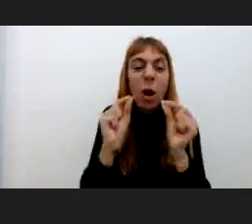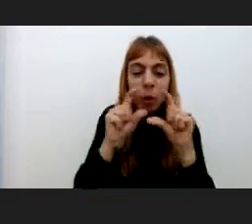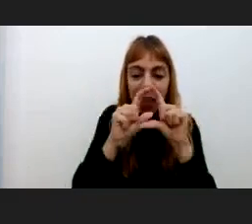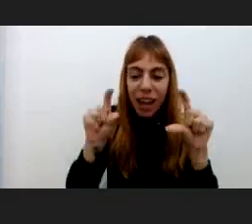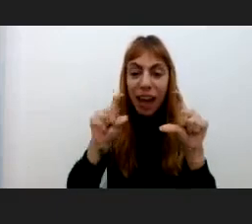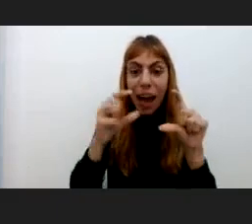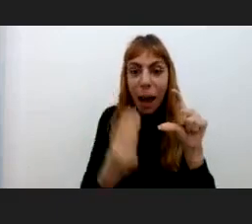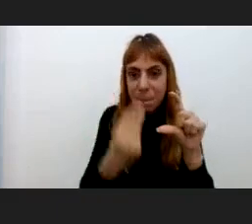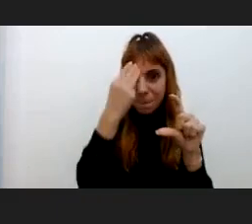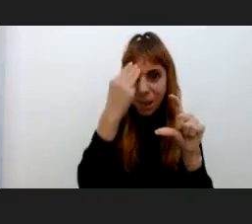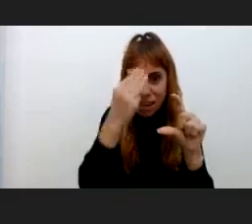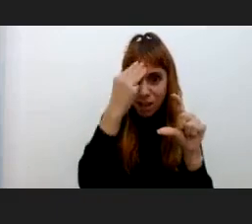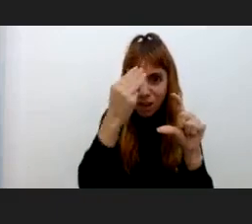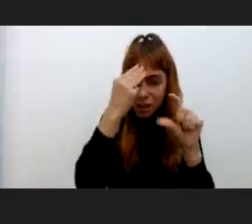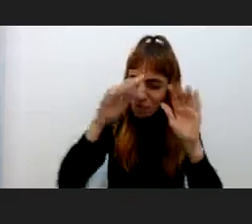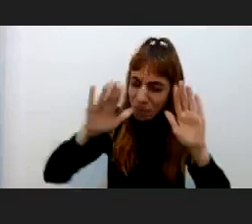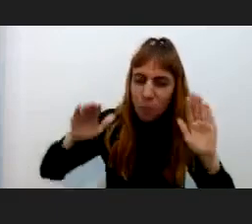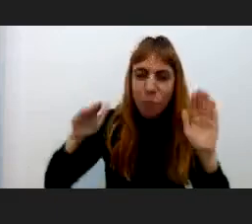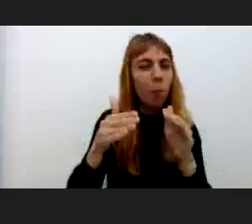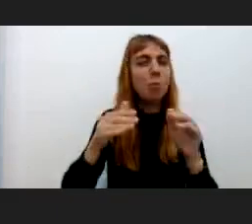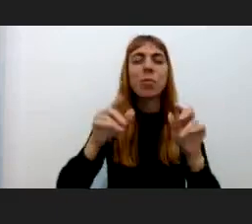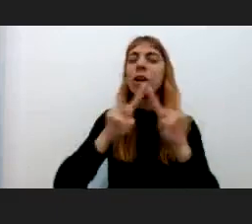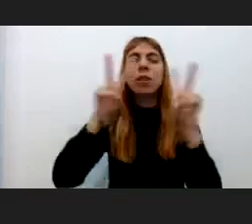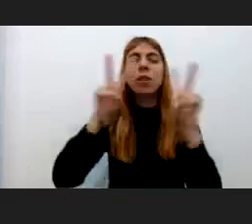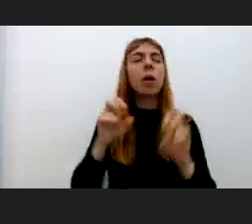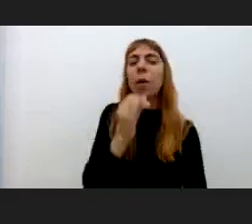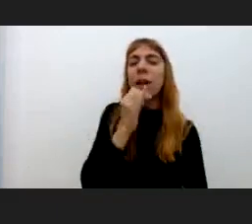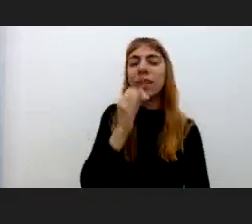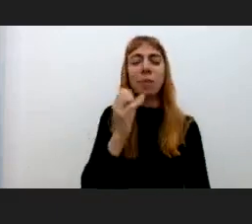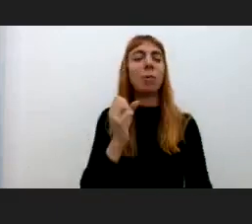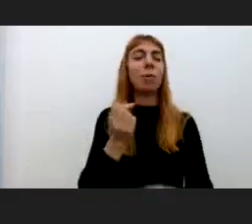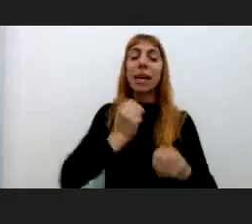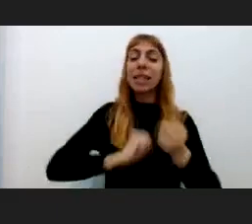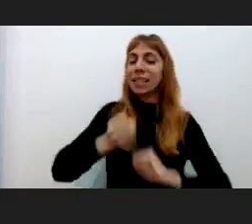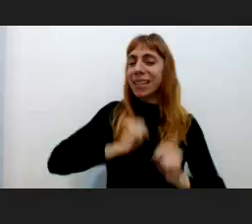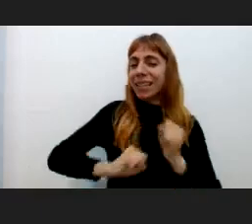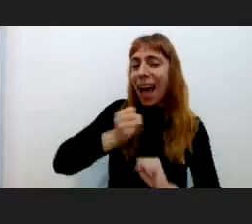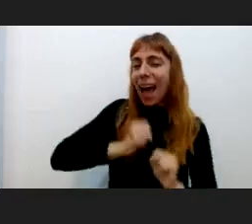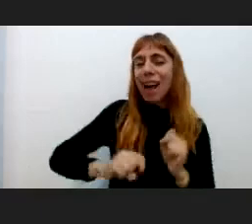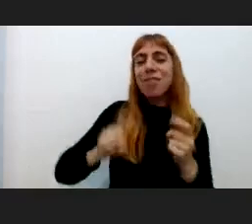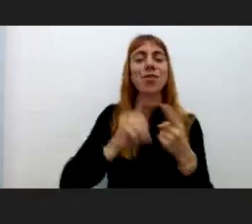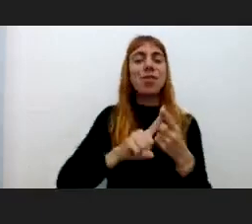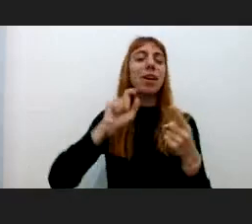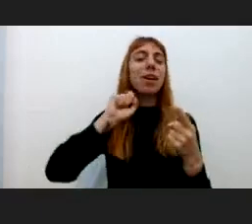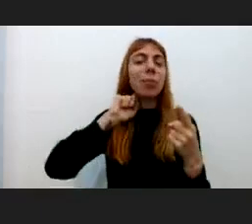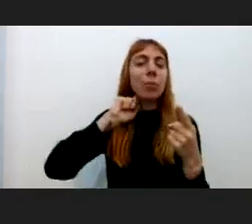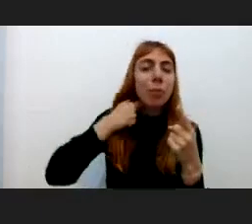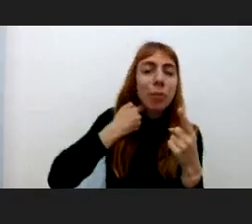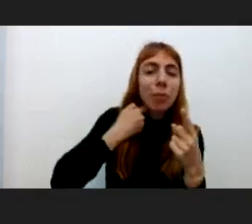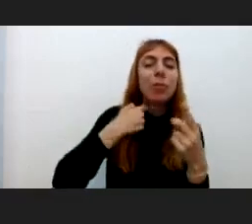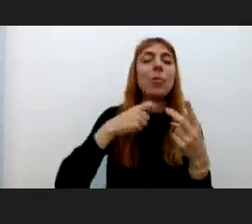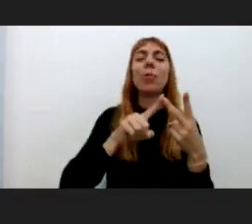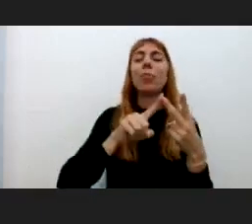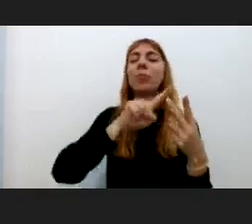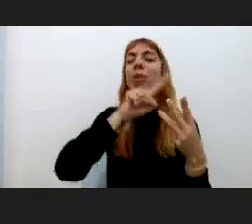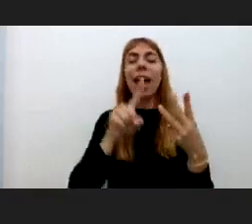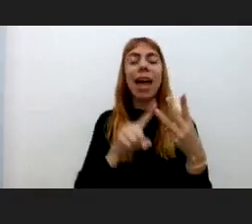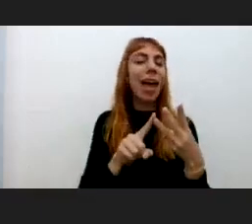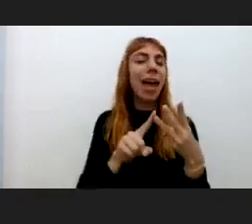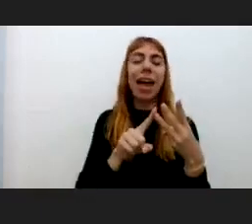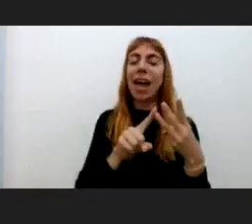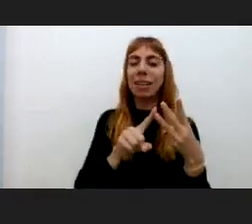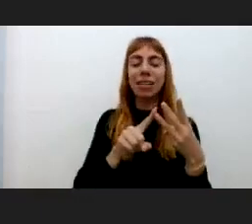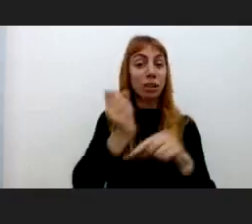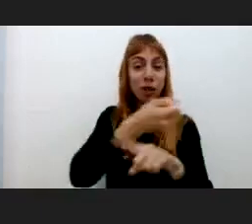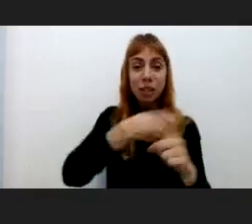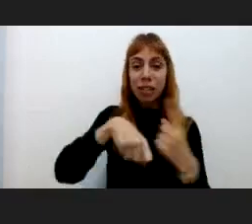ansiedade crônica, o estresse, a deprivação social, o